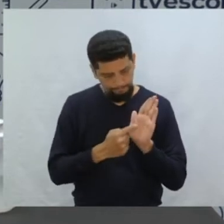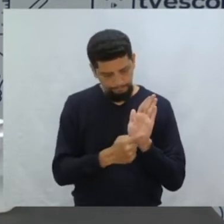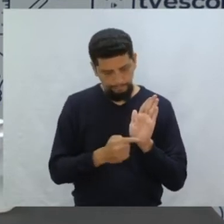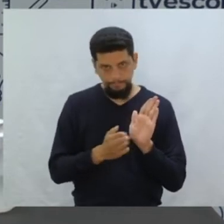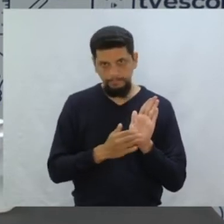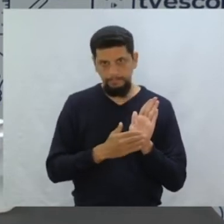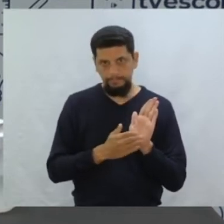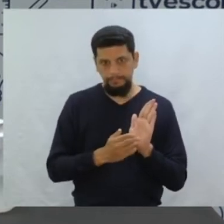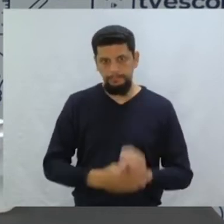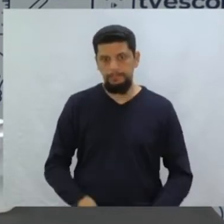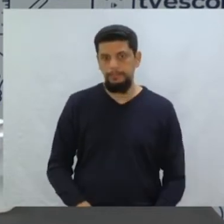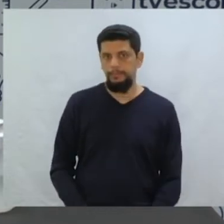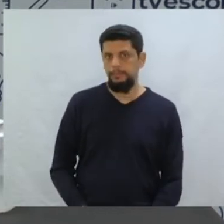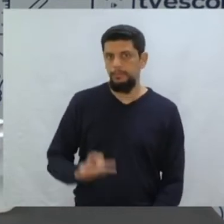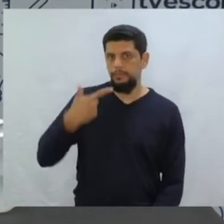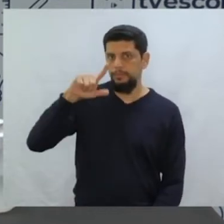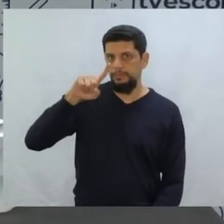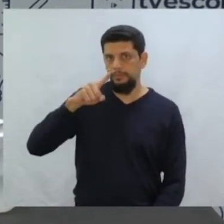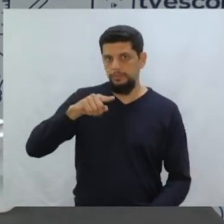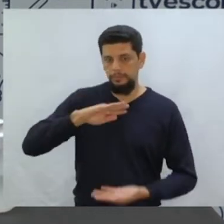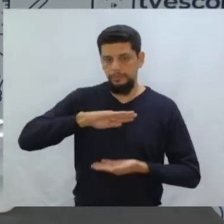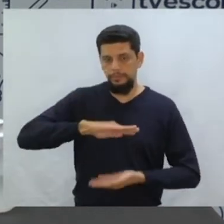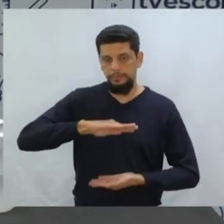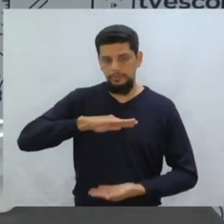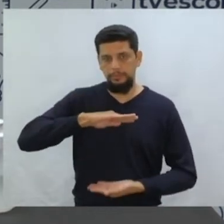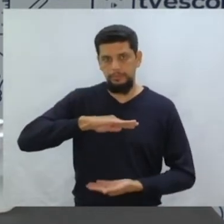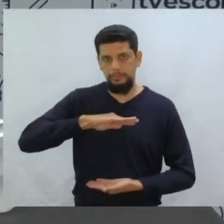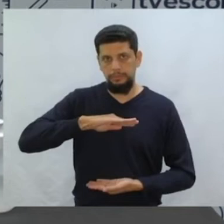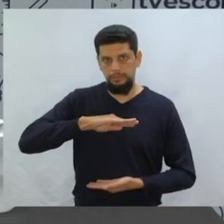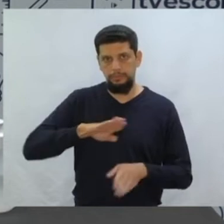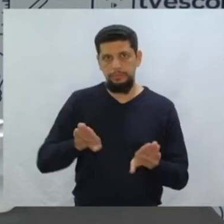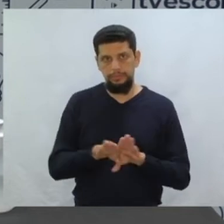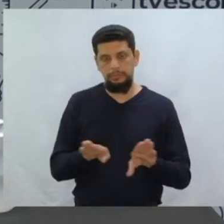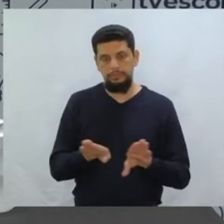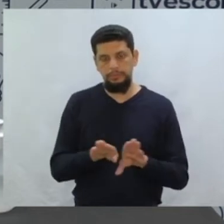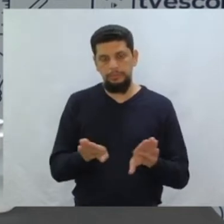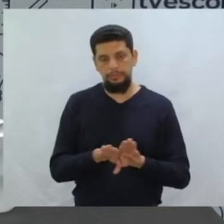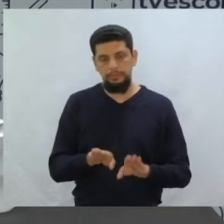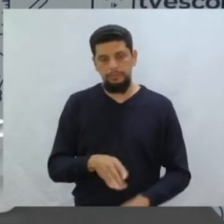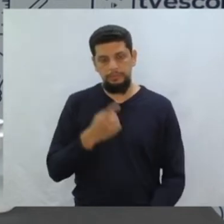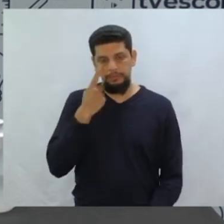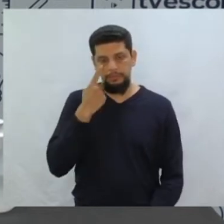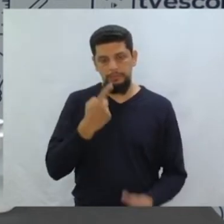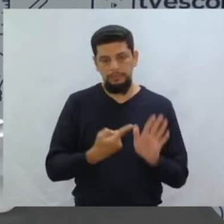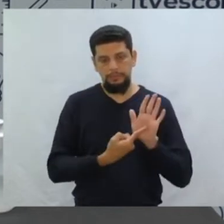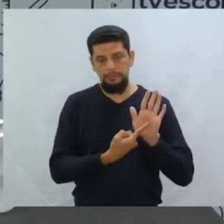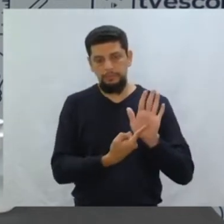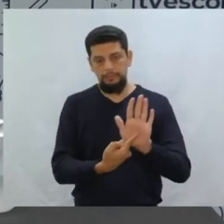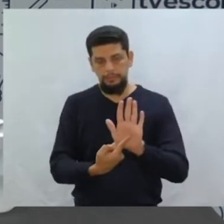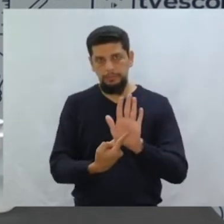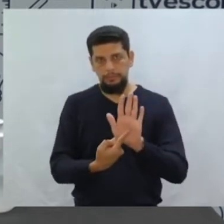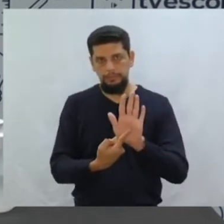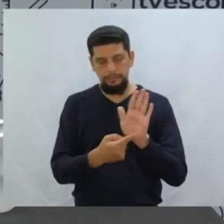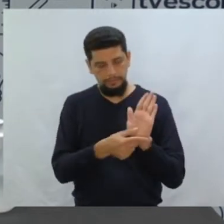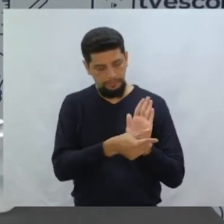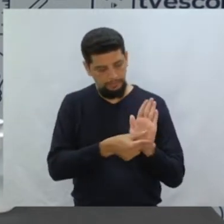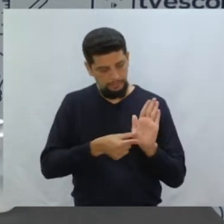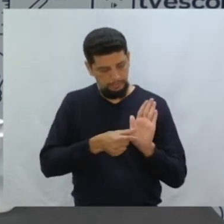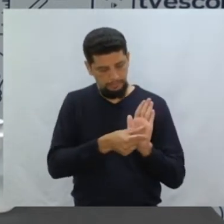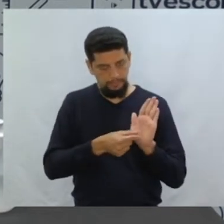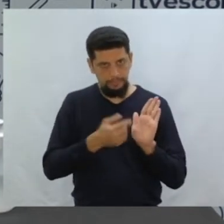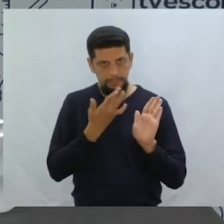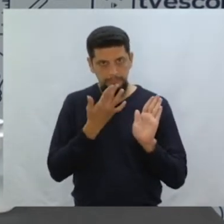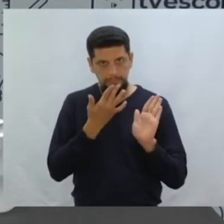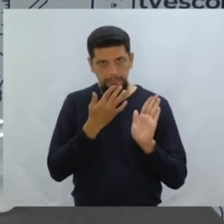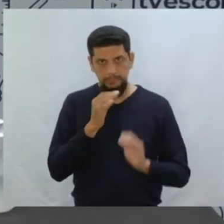geralmente vai aparecer embaixo. Esta outra embalagem aqui que eu tenho, também, ó, está em destaque